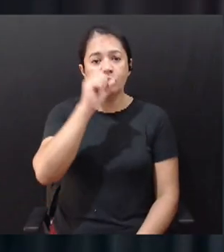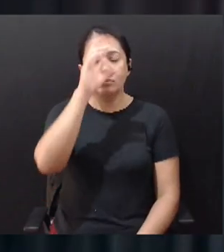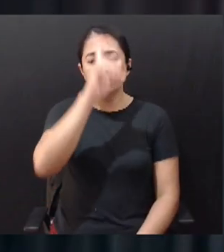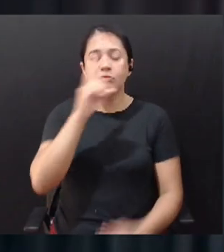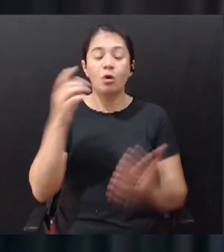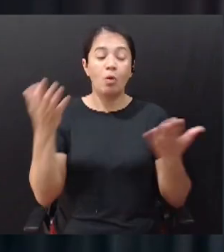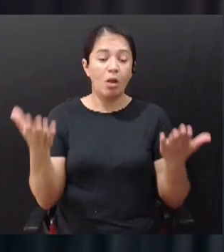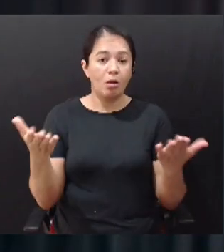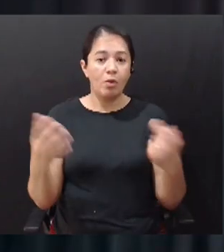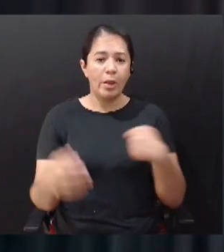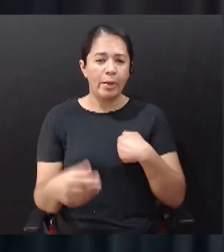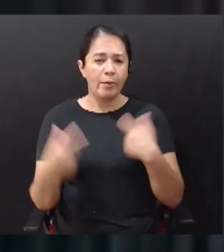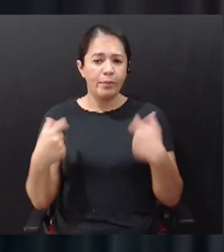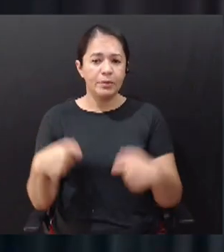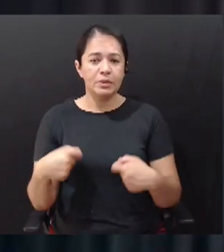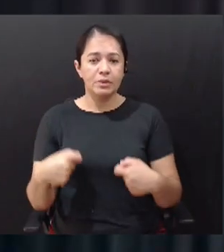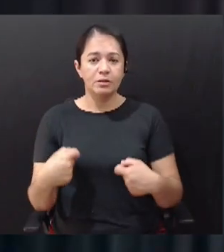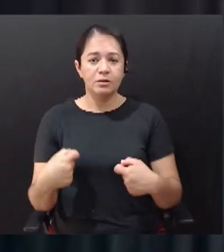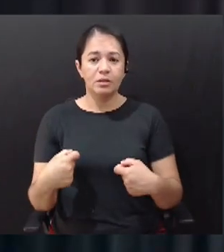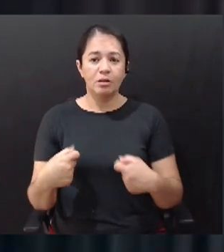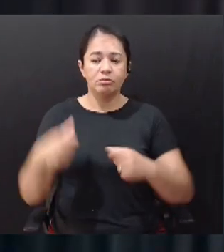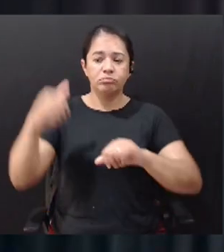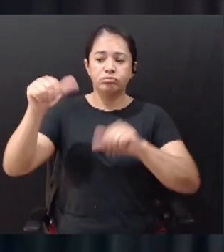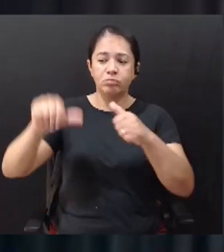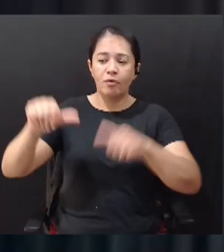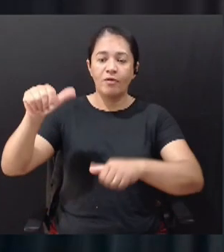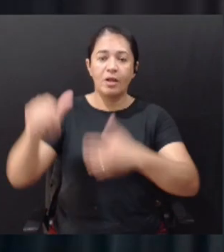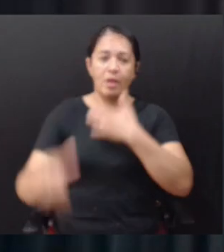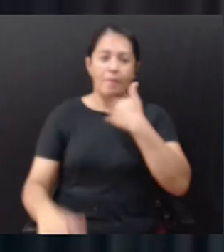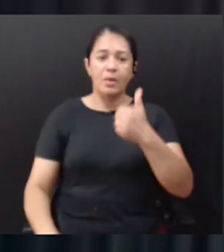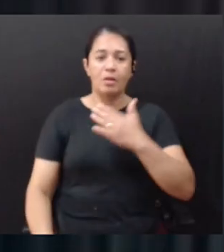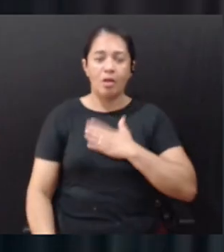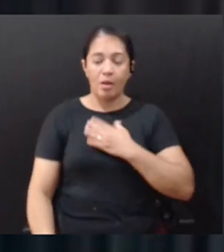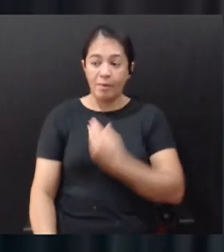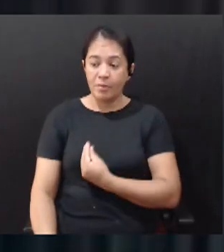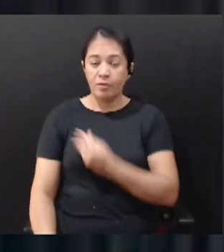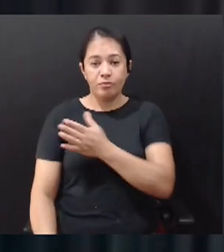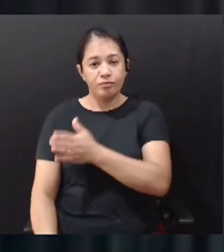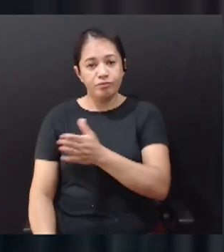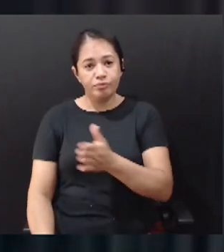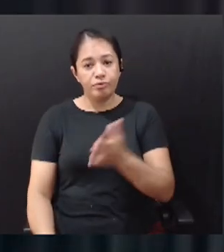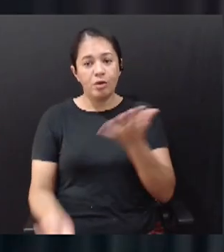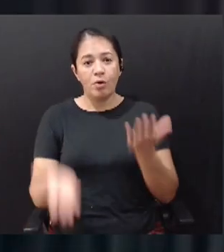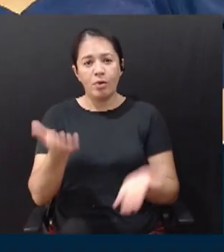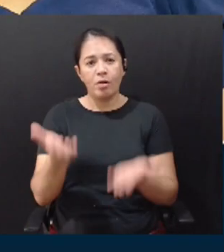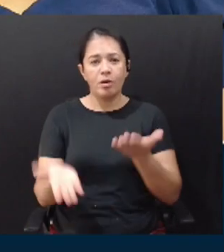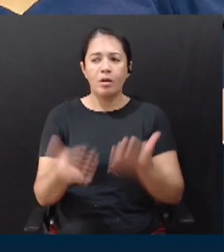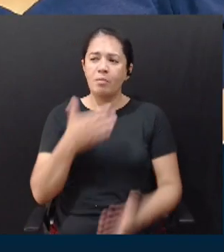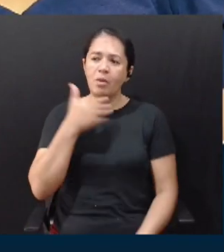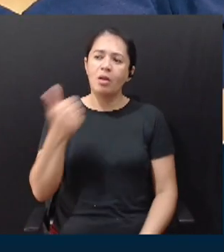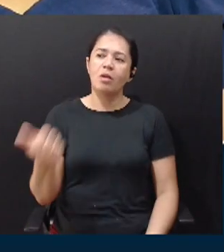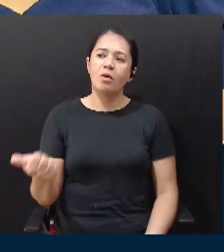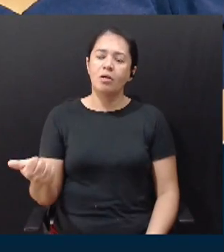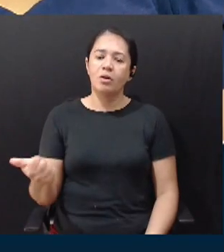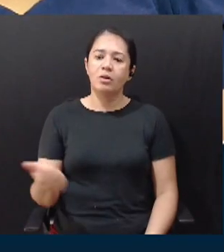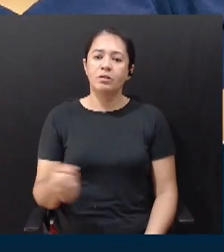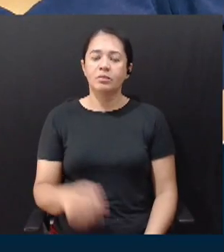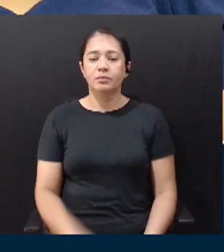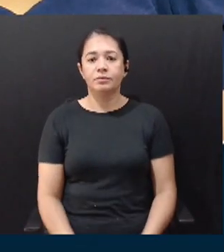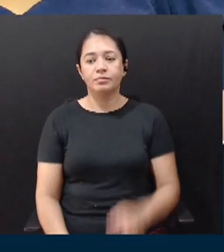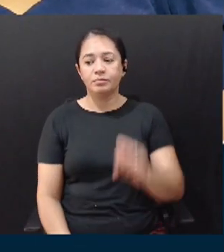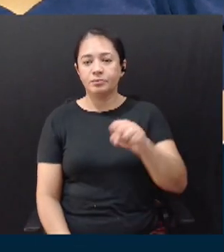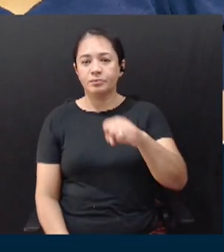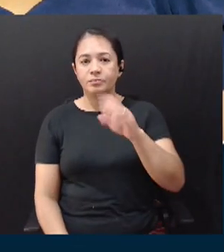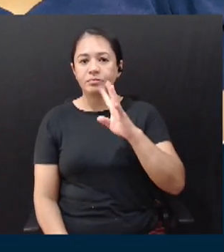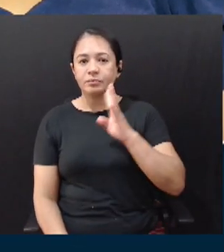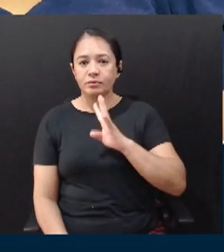preciso avaliar melhor a minha rotina e conseguir dar um equilíbrio melhor para isso? É, legal. E aí, vai de encontro com aquilo